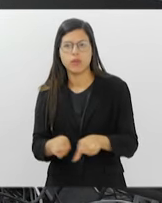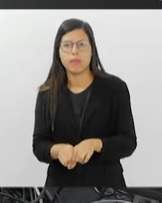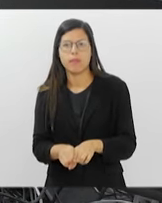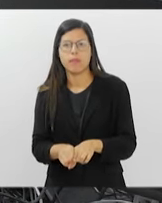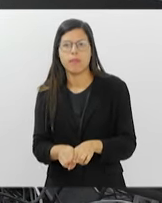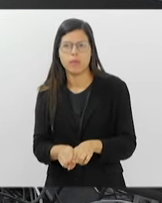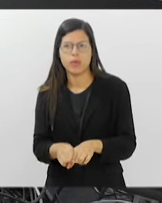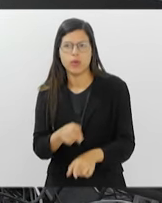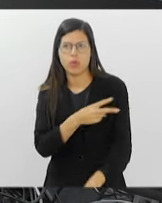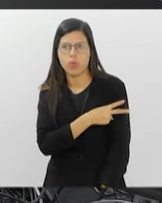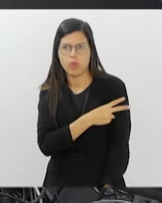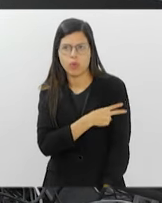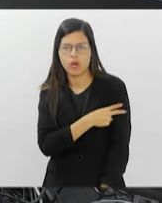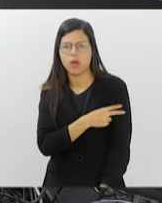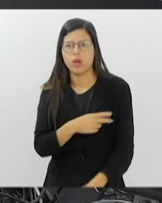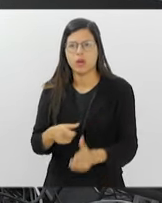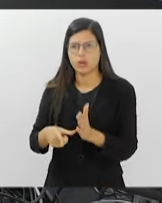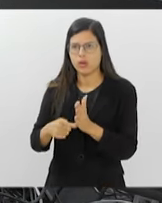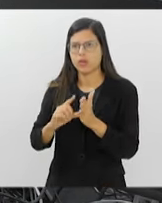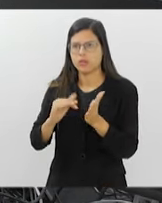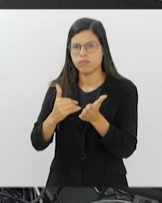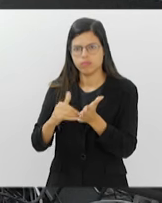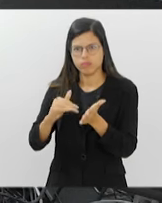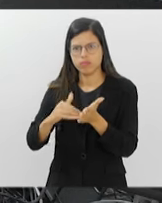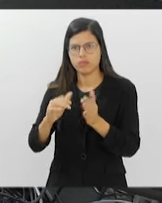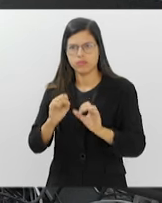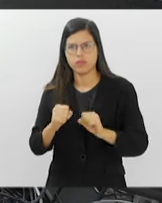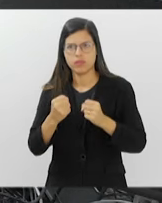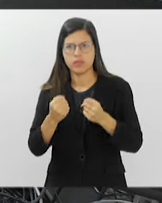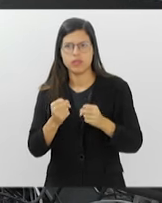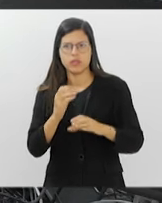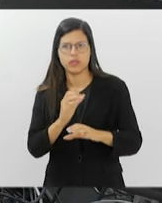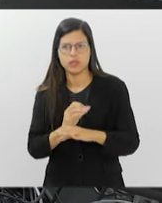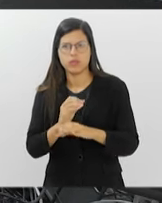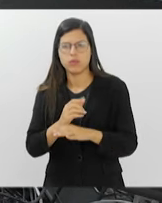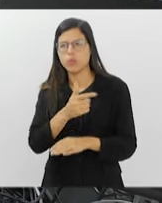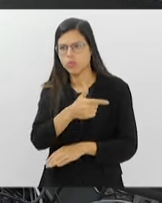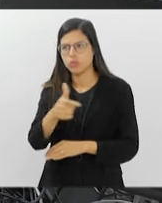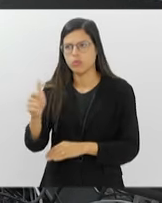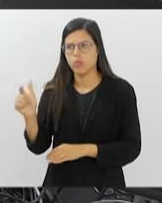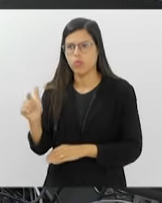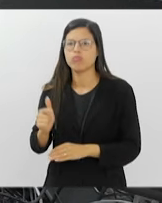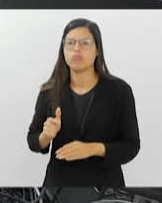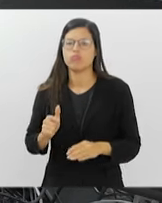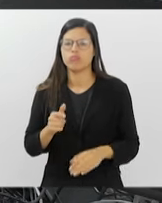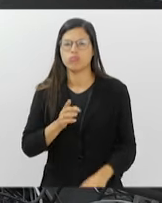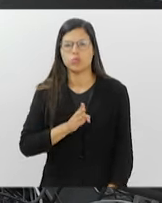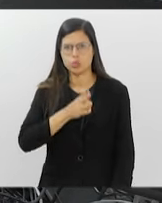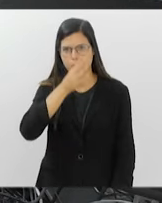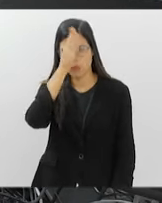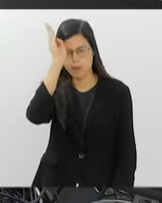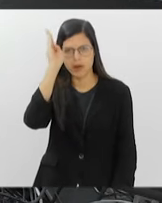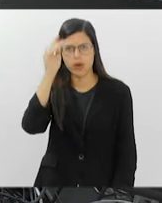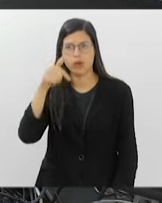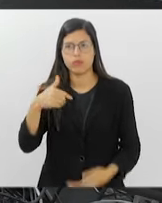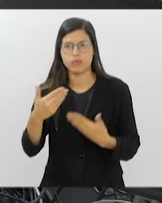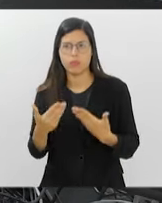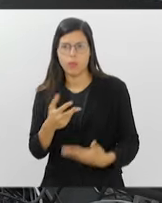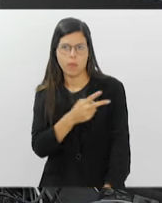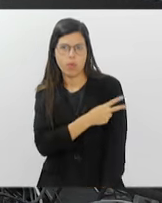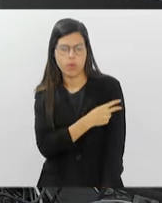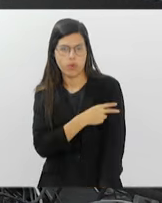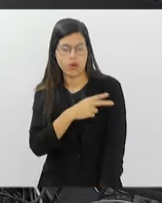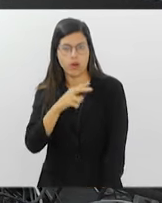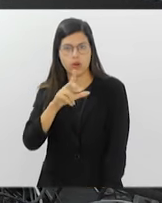secretário de Defesa Civil né e os demais colegas da Corporação dos bombeiros e Coronel Leandro eu queria